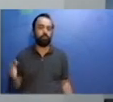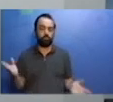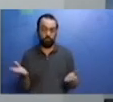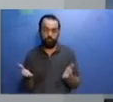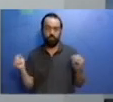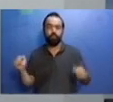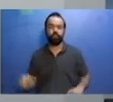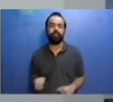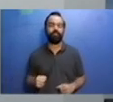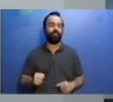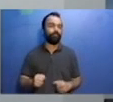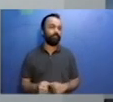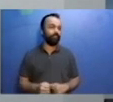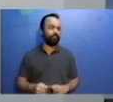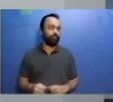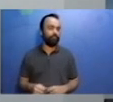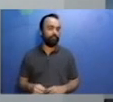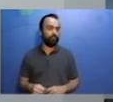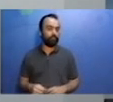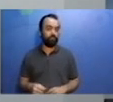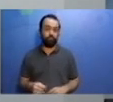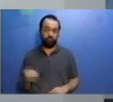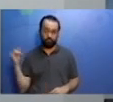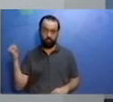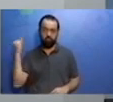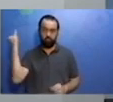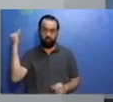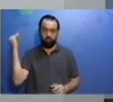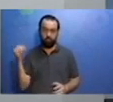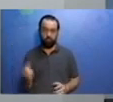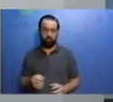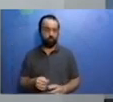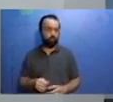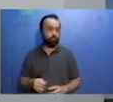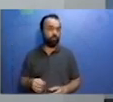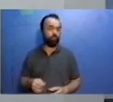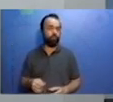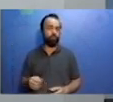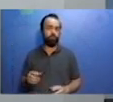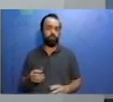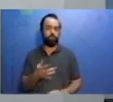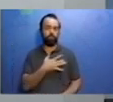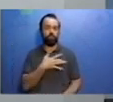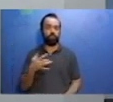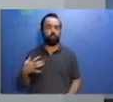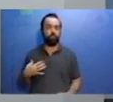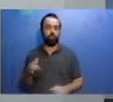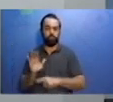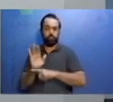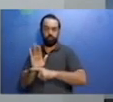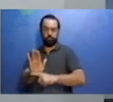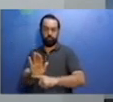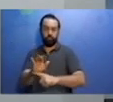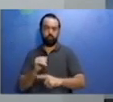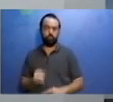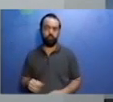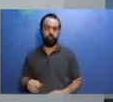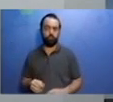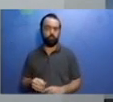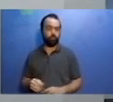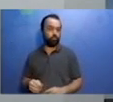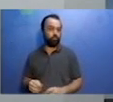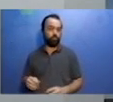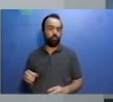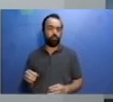Bom, agora algo muito importante, muito benéfico para os seres humanos, os antibióticos.